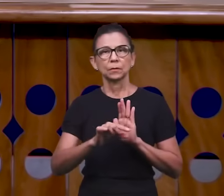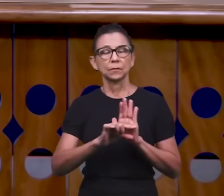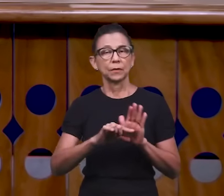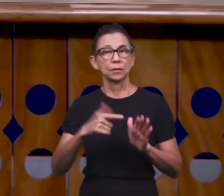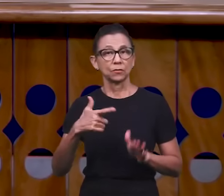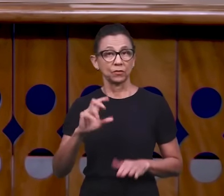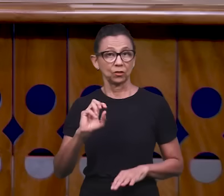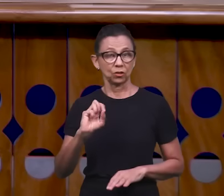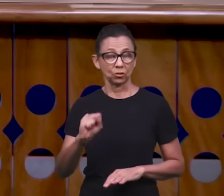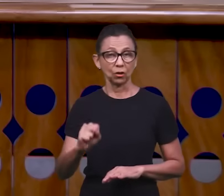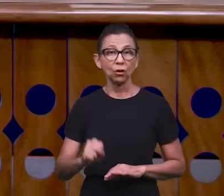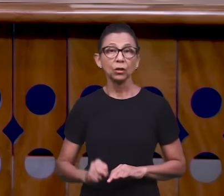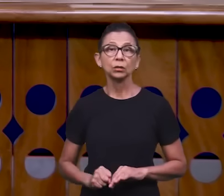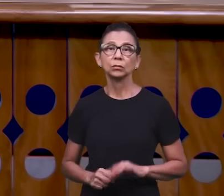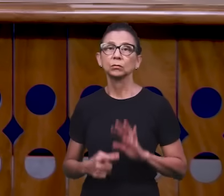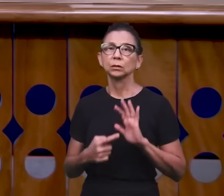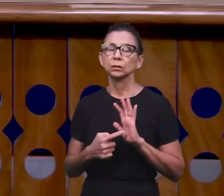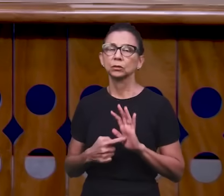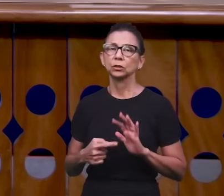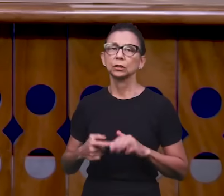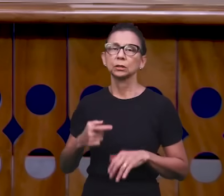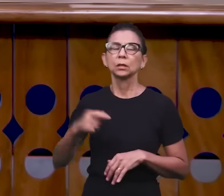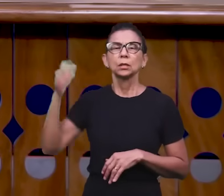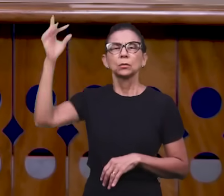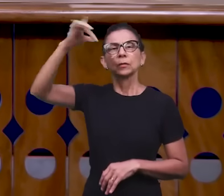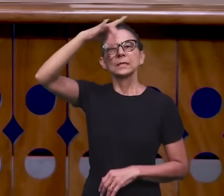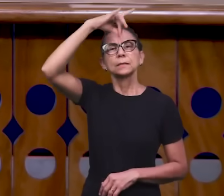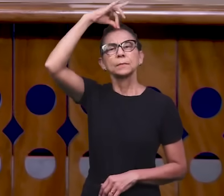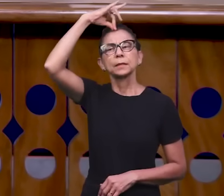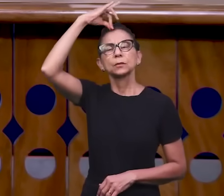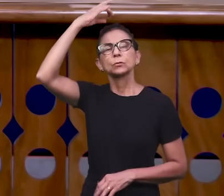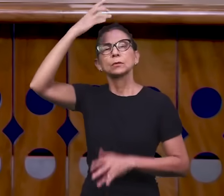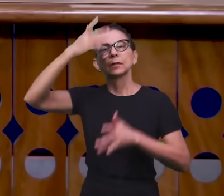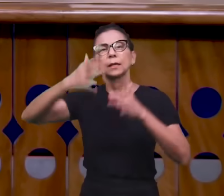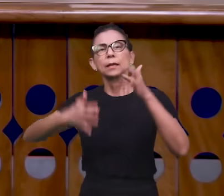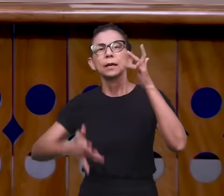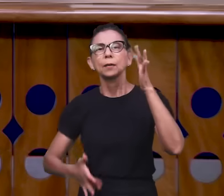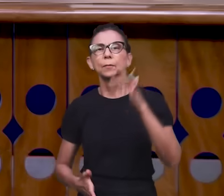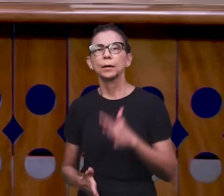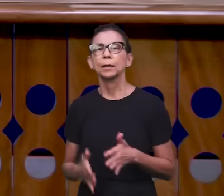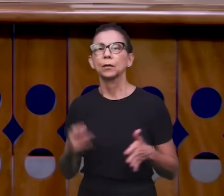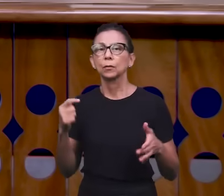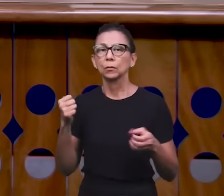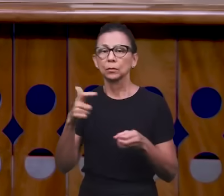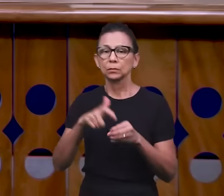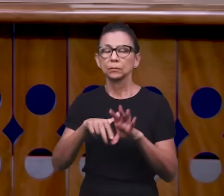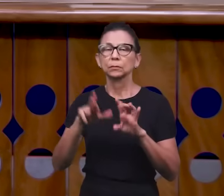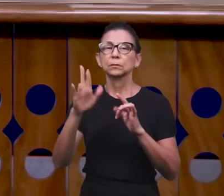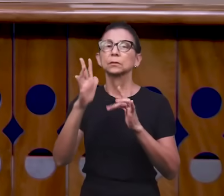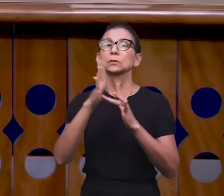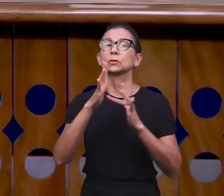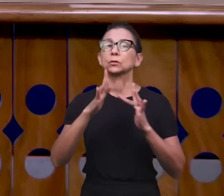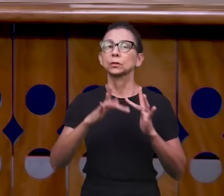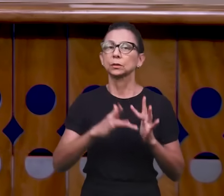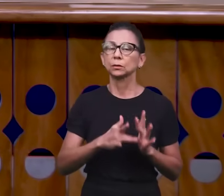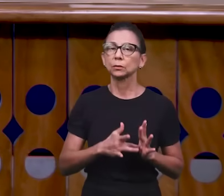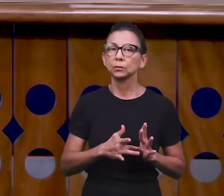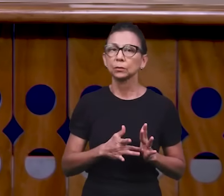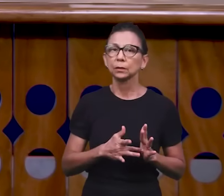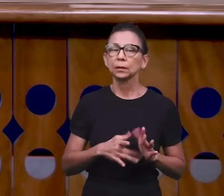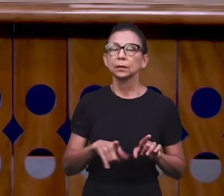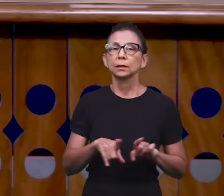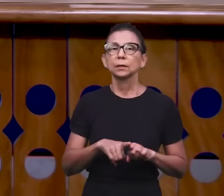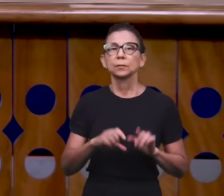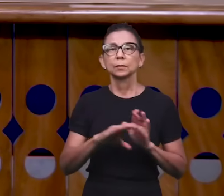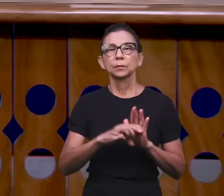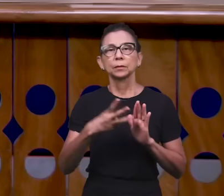que ele diz, derramarei do meu espírito. Ele usa a expressão, o dia do Senhor está perto. E depois, no